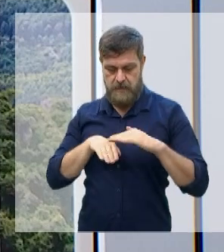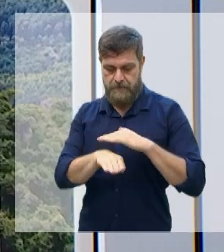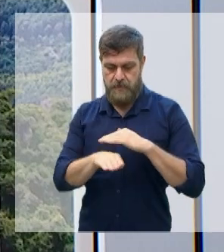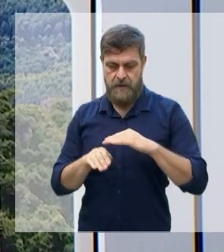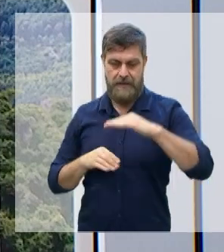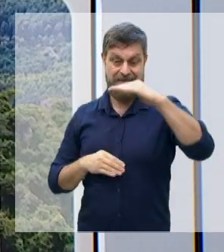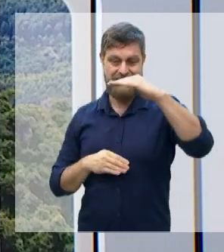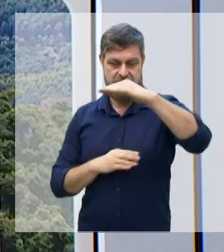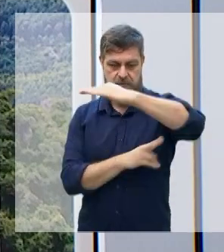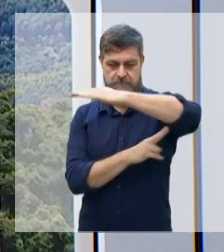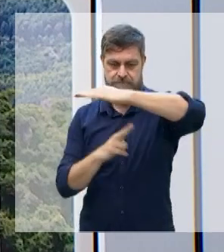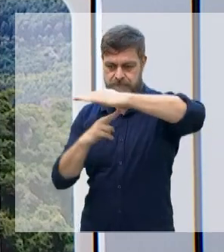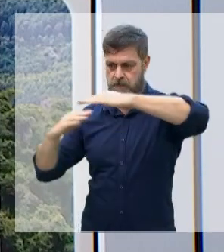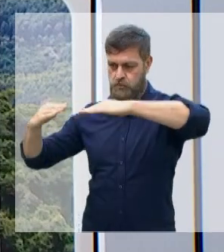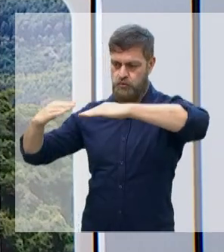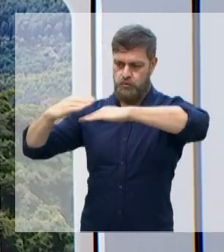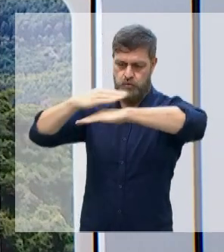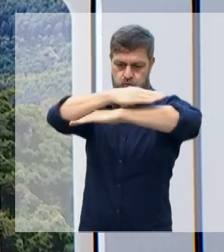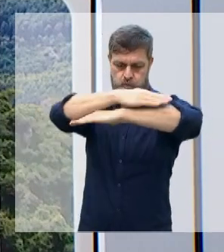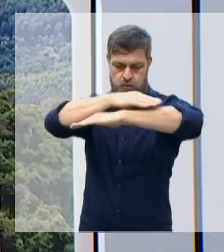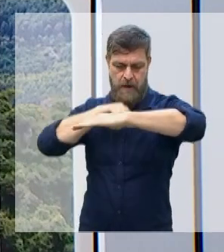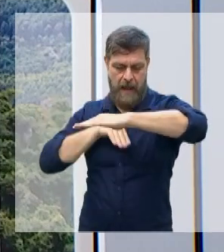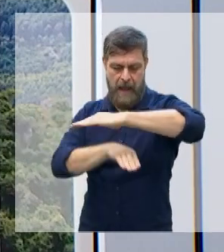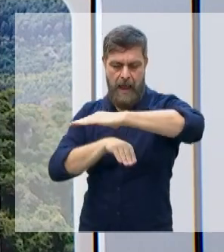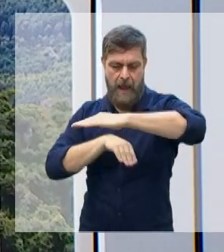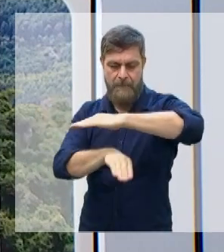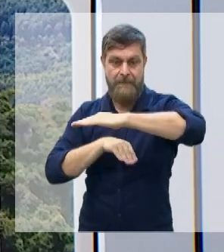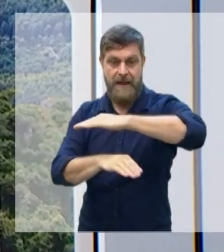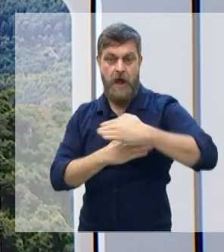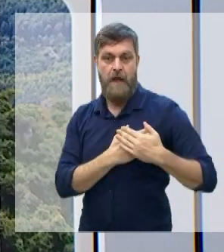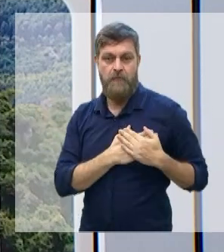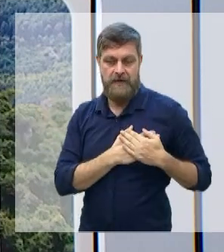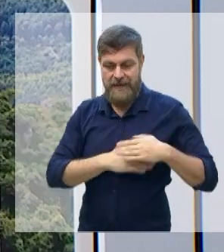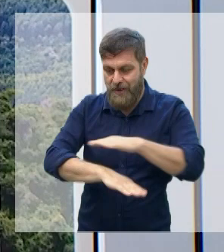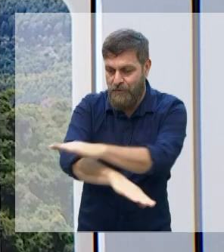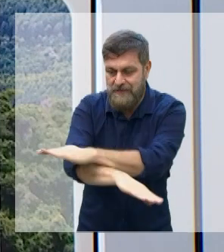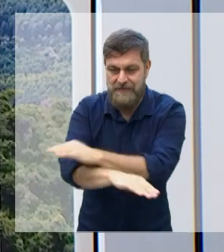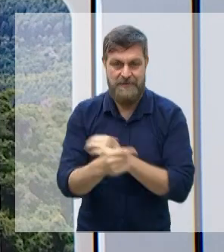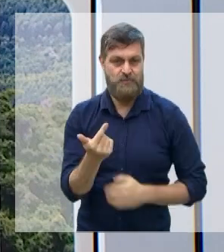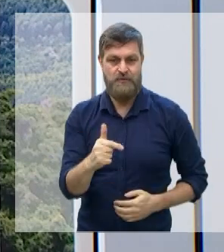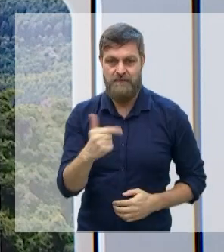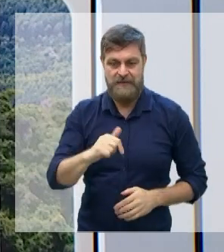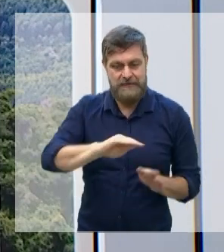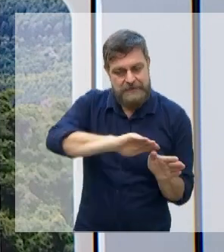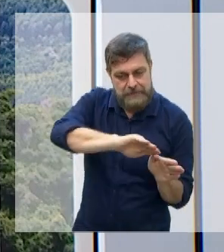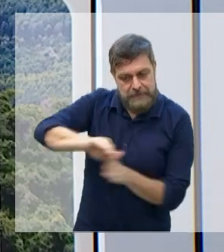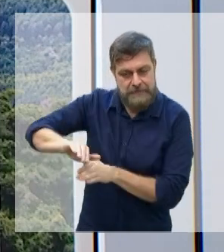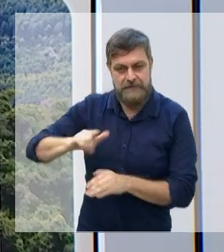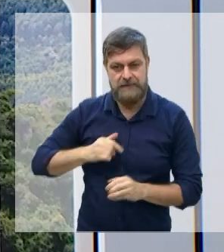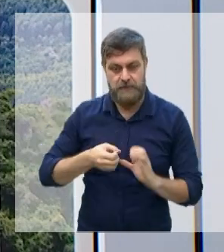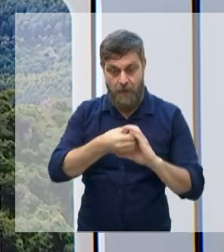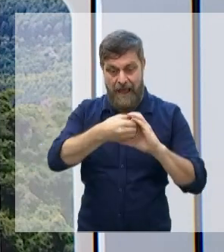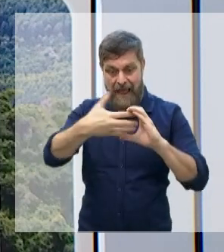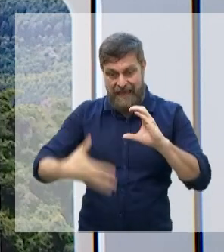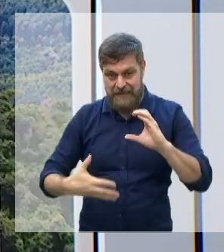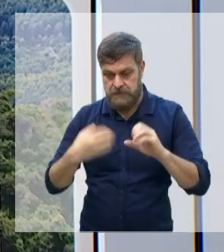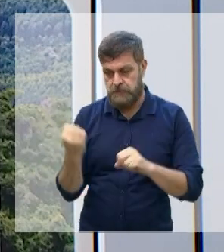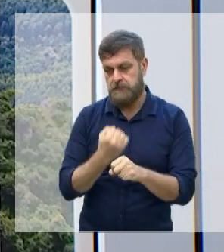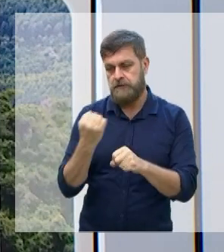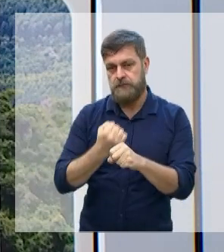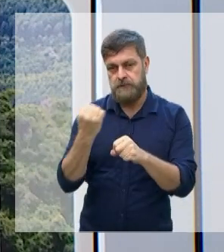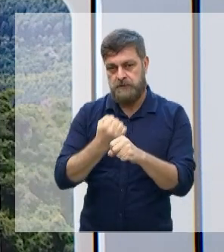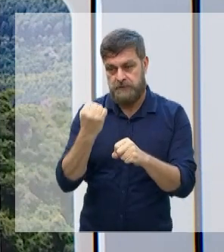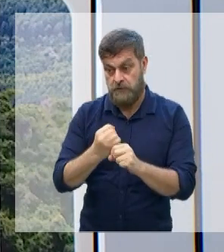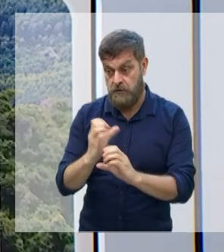ter mais aquele cruzamento em nível que tem hoje ali então todas essas características de uma obra desse porte